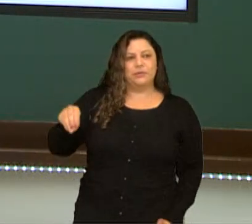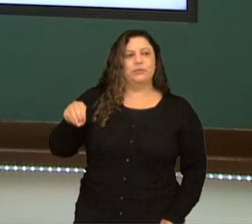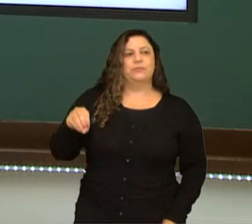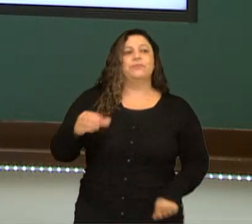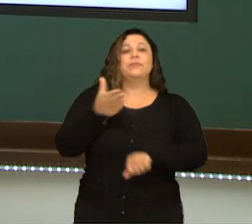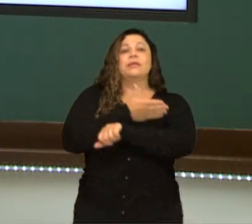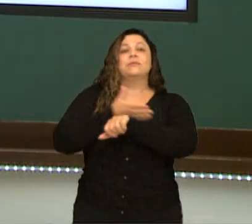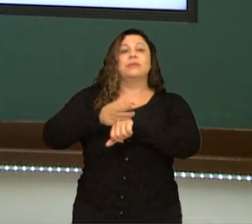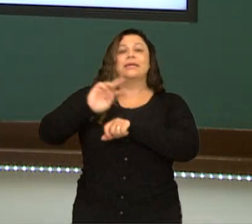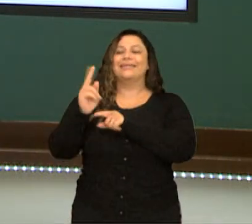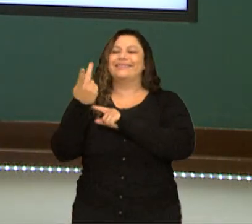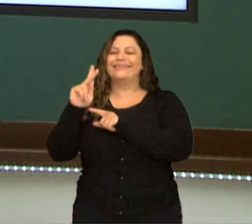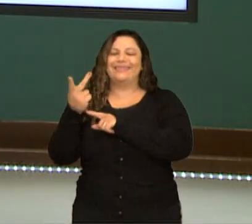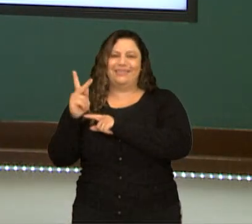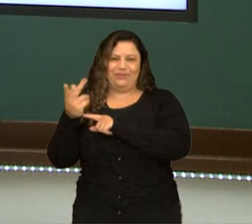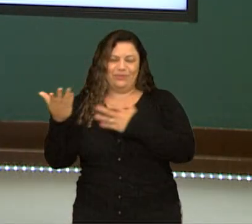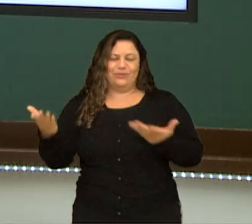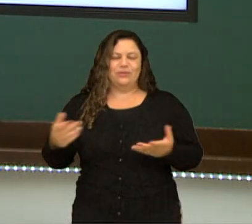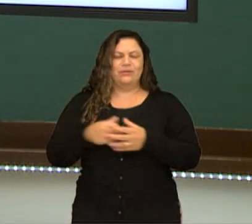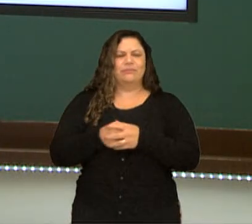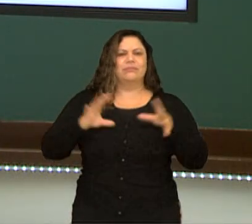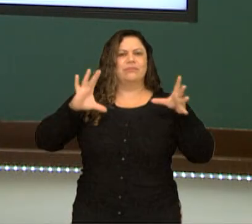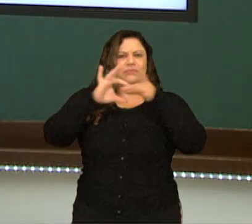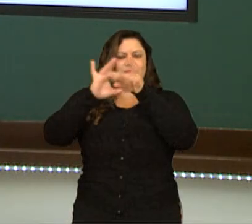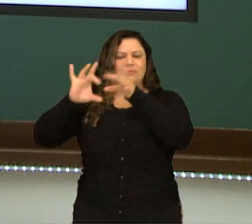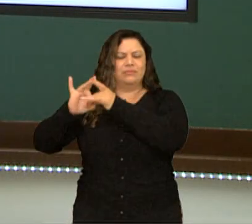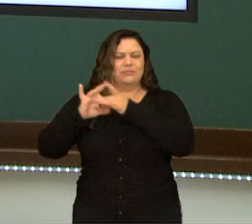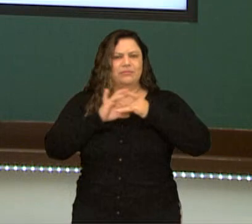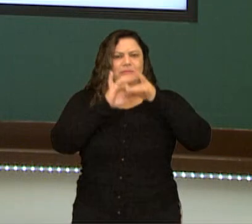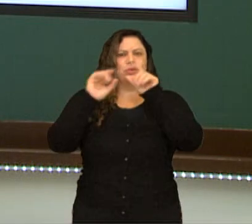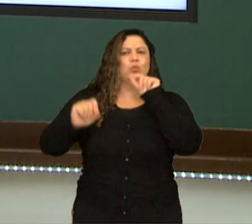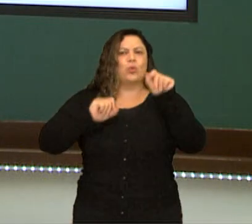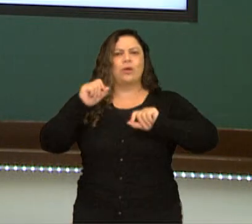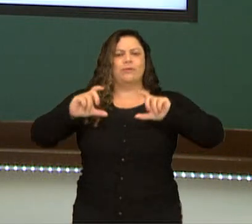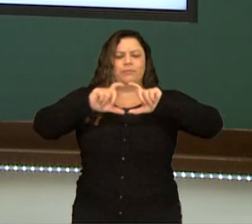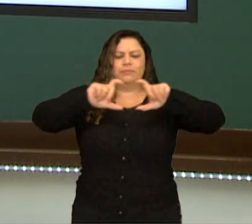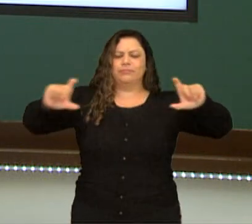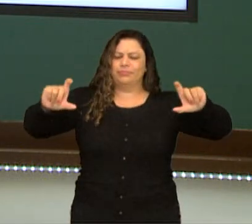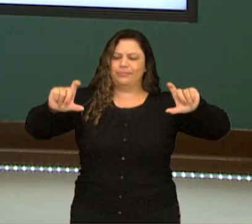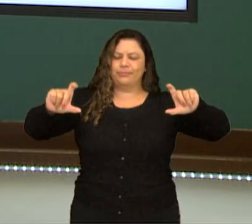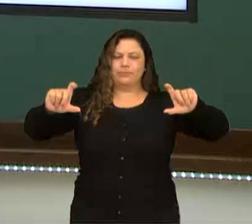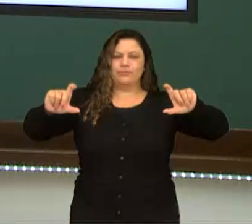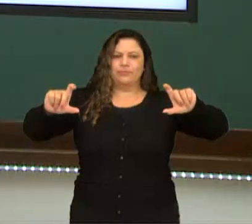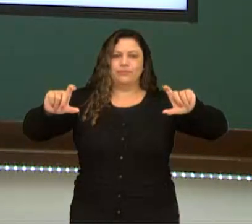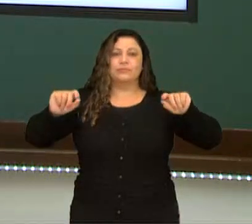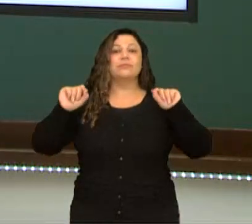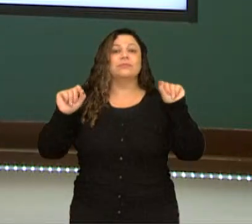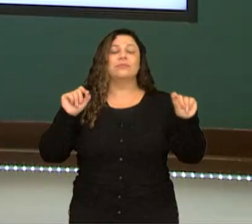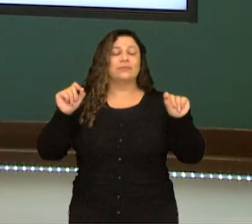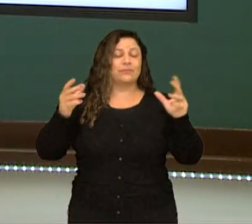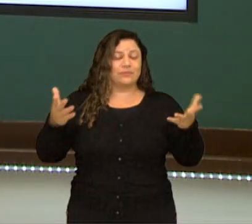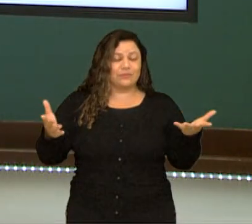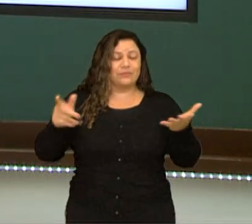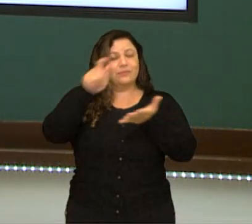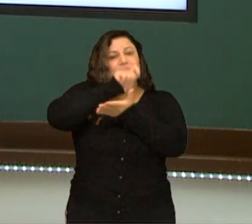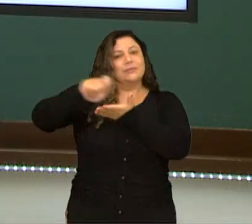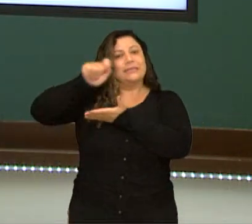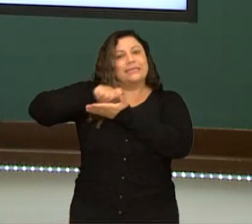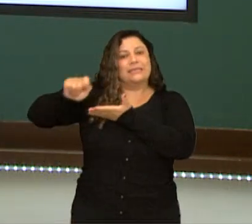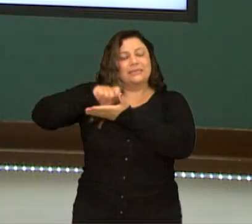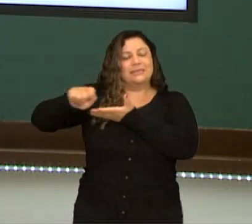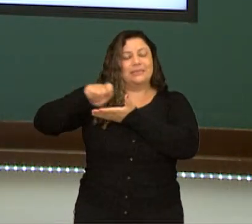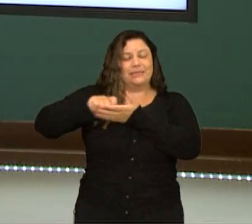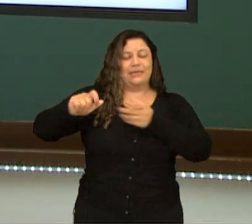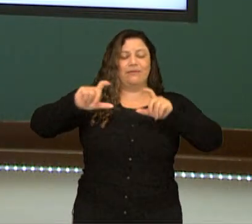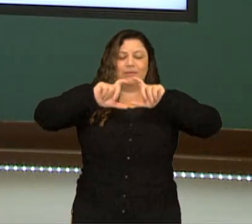que você determine a fórmula molecular deste composto, tá? Escreva a fórmula